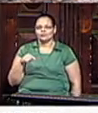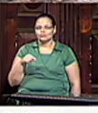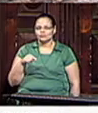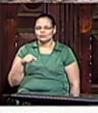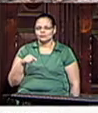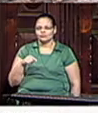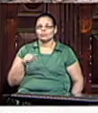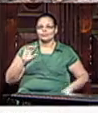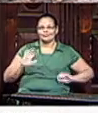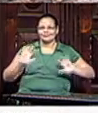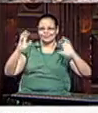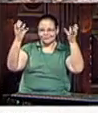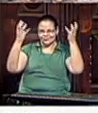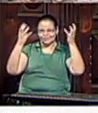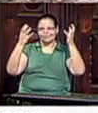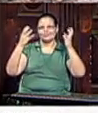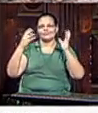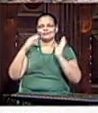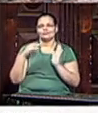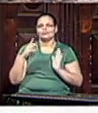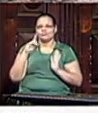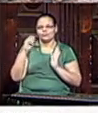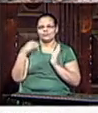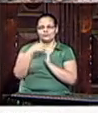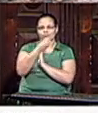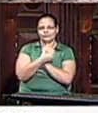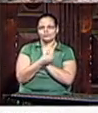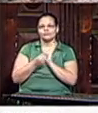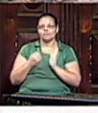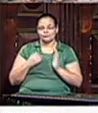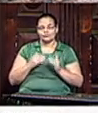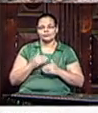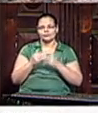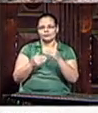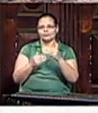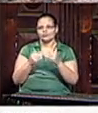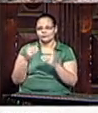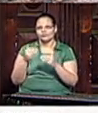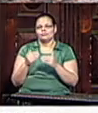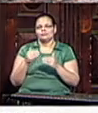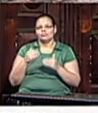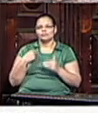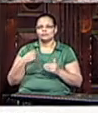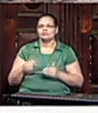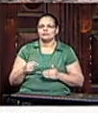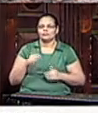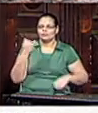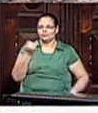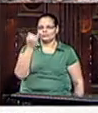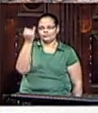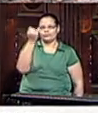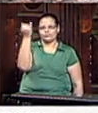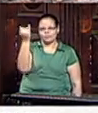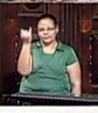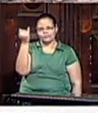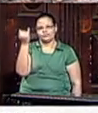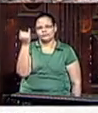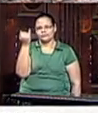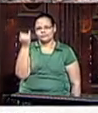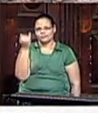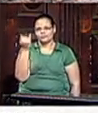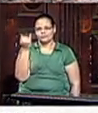data comemorativa, nós estamos dando um passo inicial, talvez pequeno, mas de grande importância,